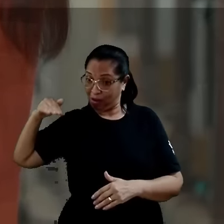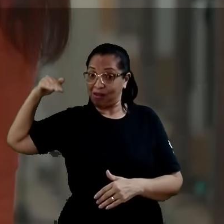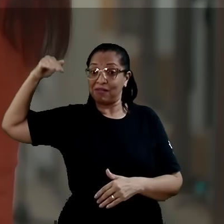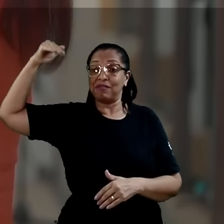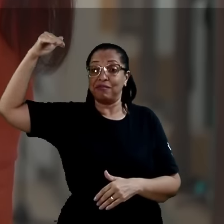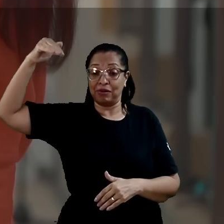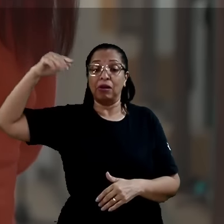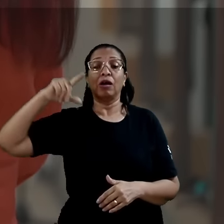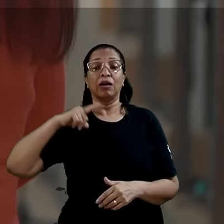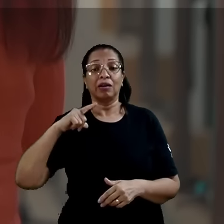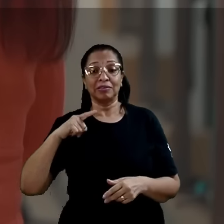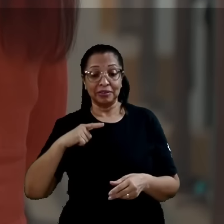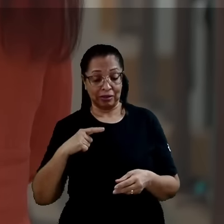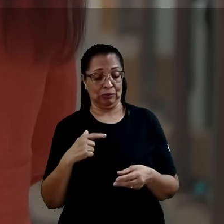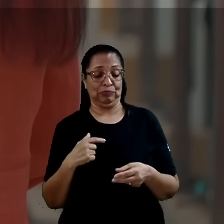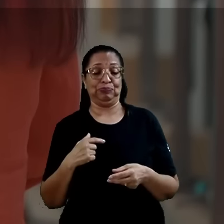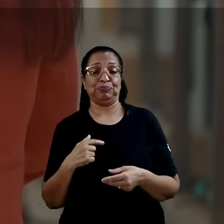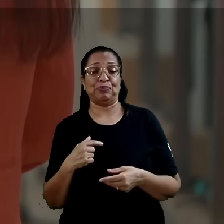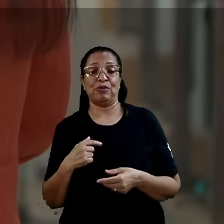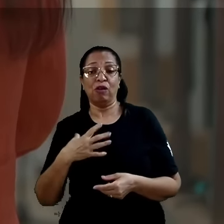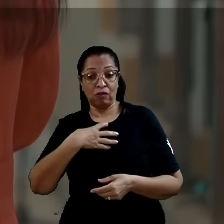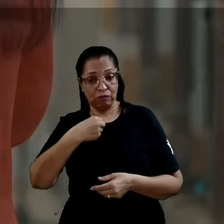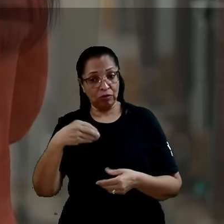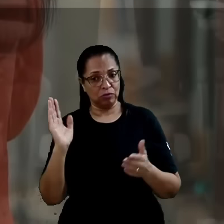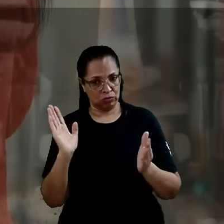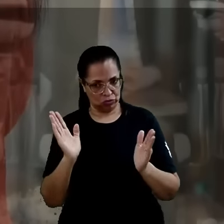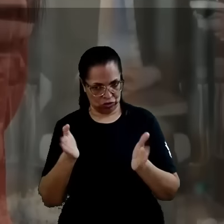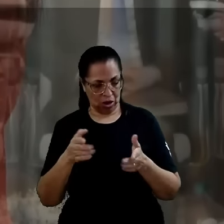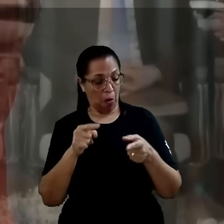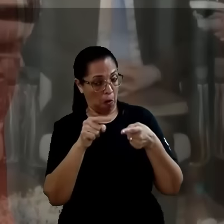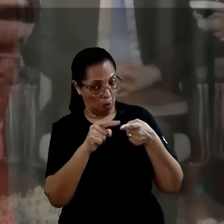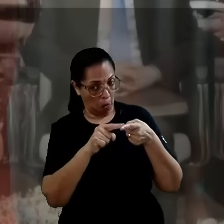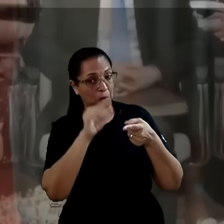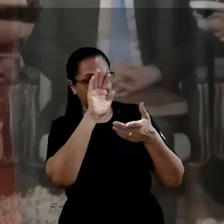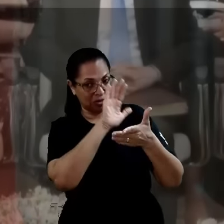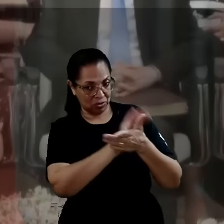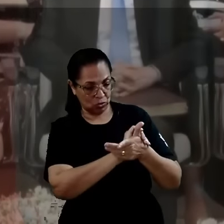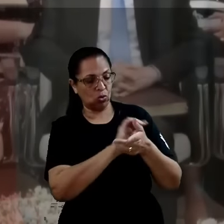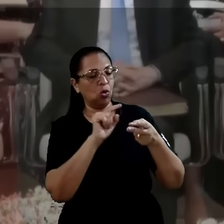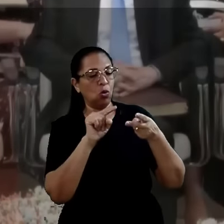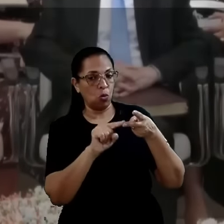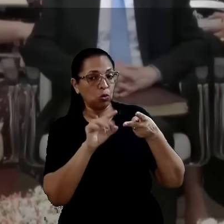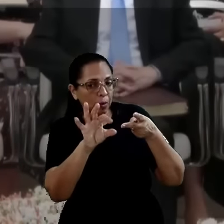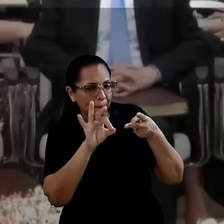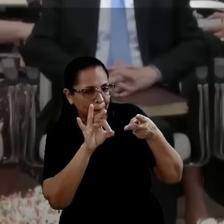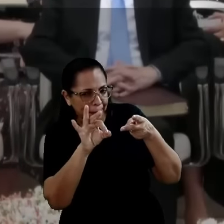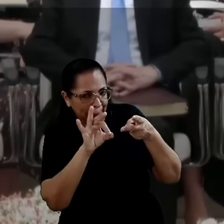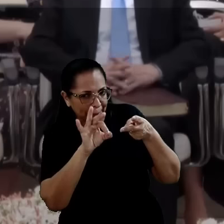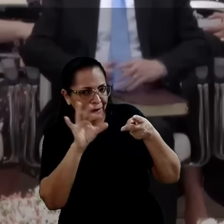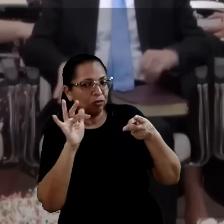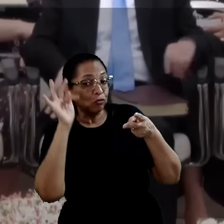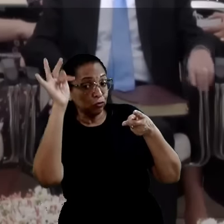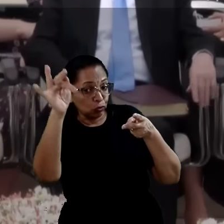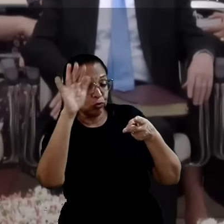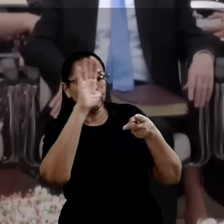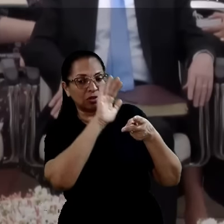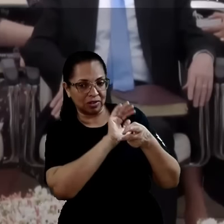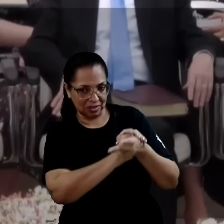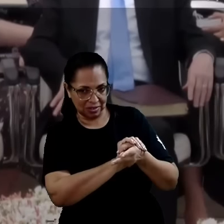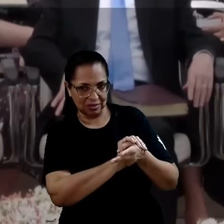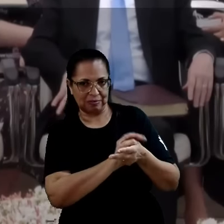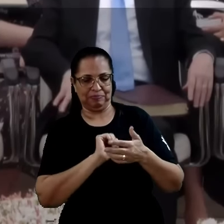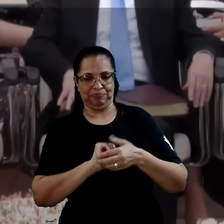preparando para o matrimônio mas nós temos Memórias de coisas espirituais